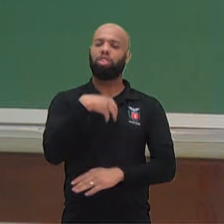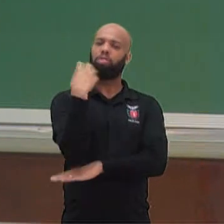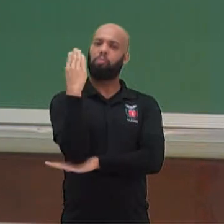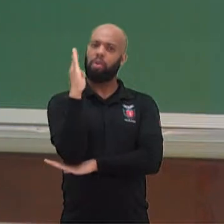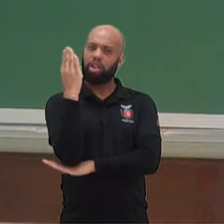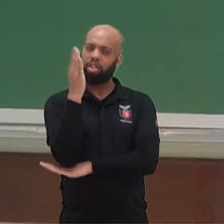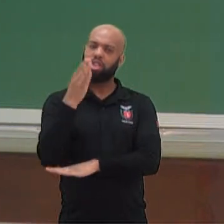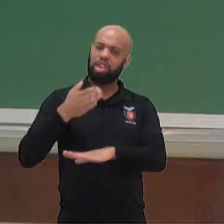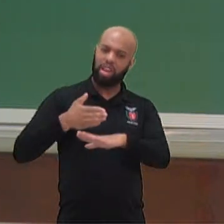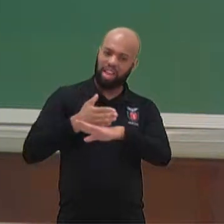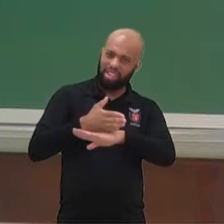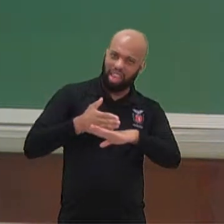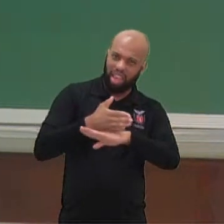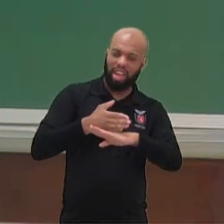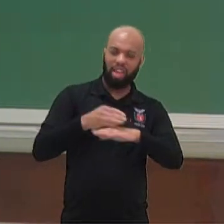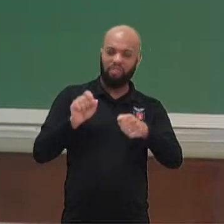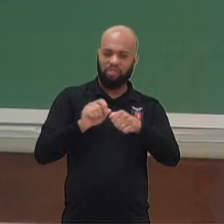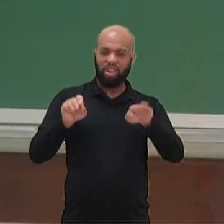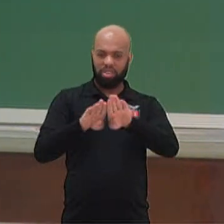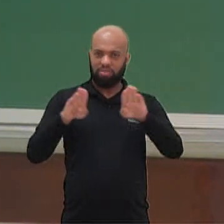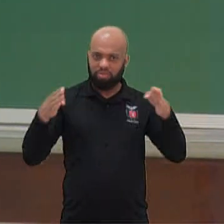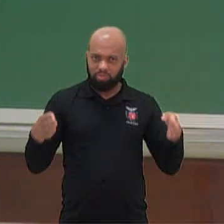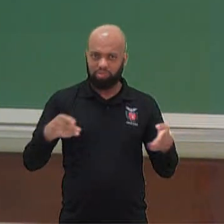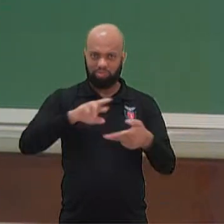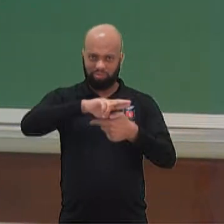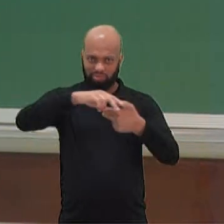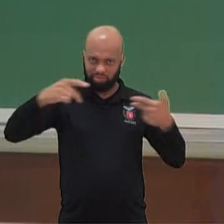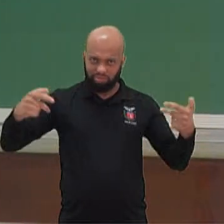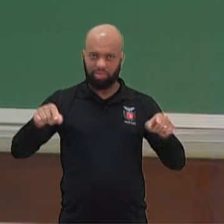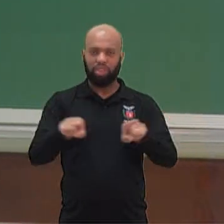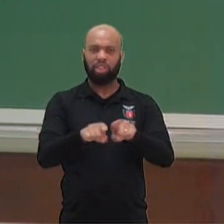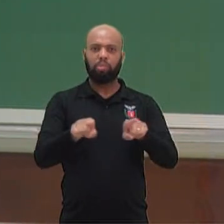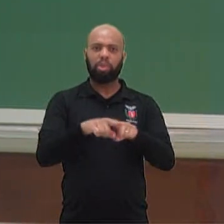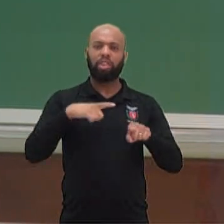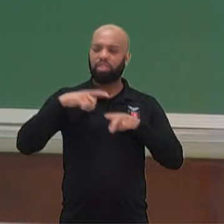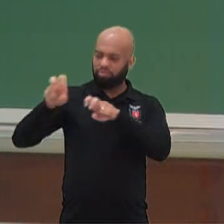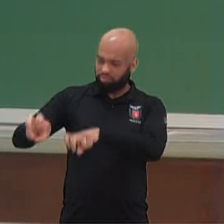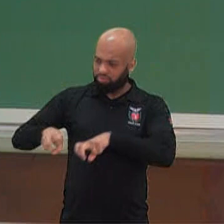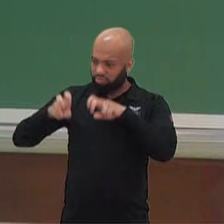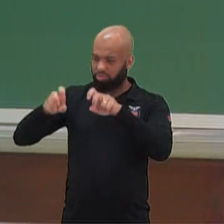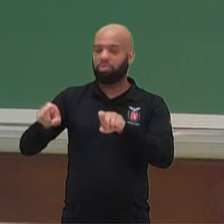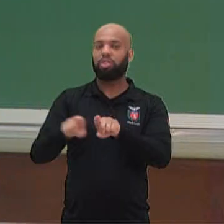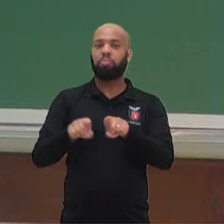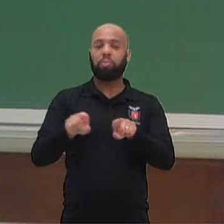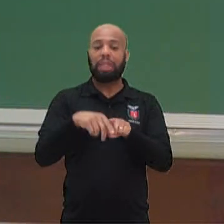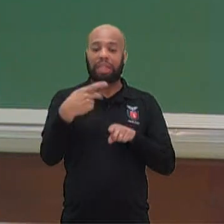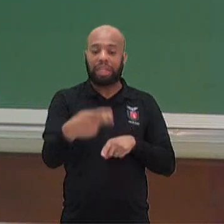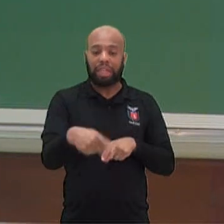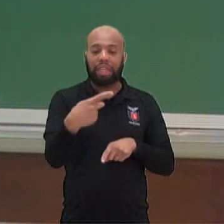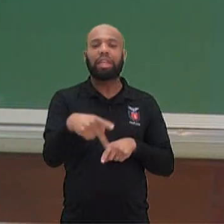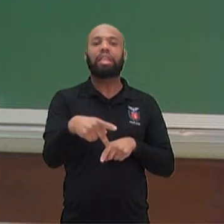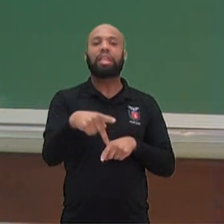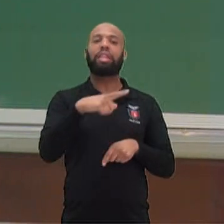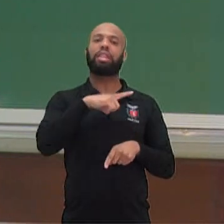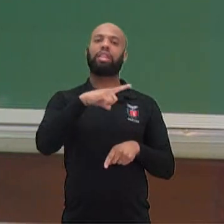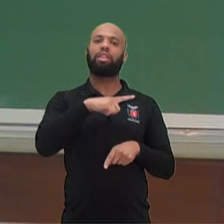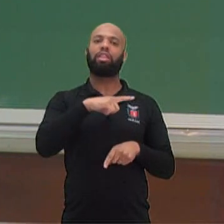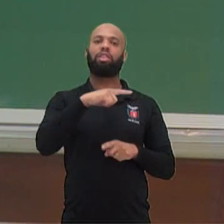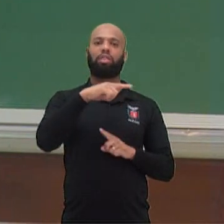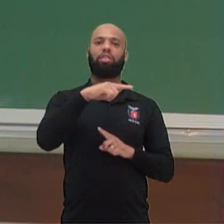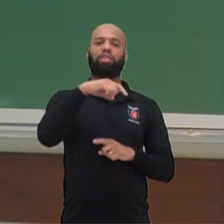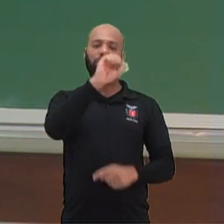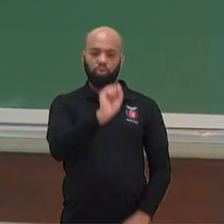madeireira, serraria, né? Como atividade agrícola. Então, nós temos esses recursos naturais aqui explorados na região